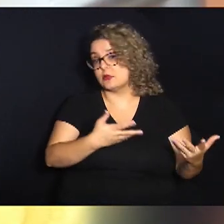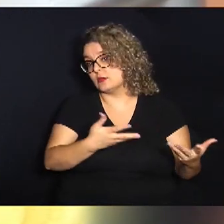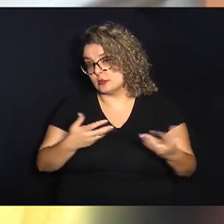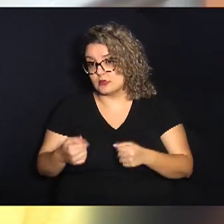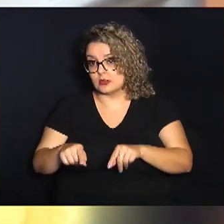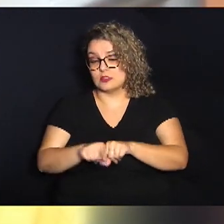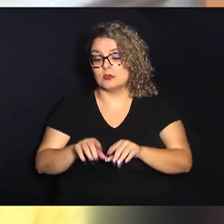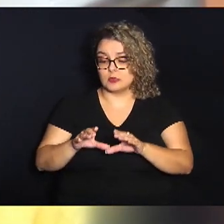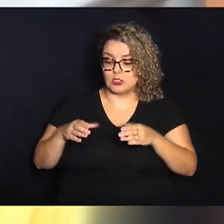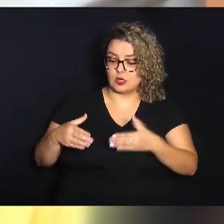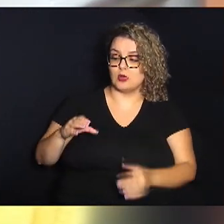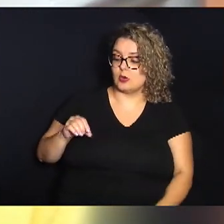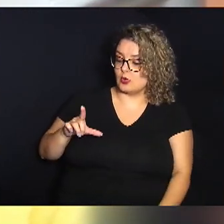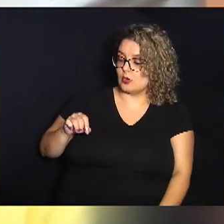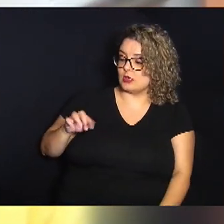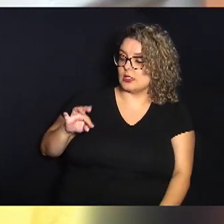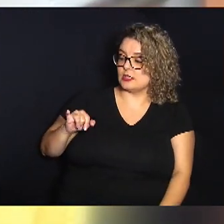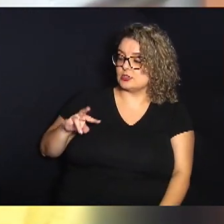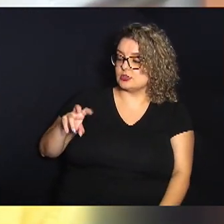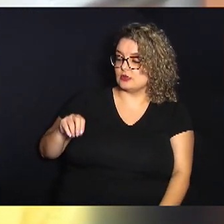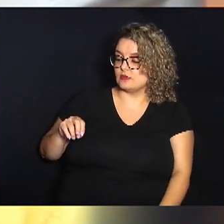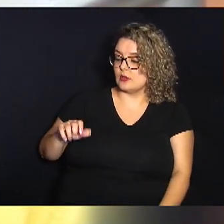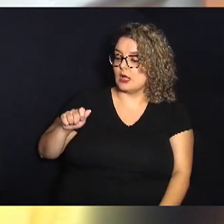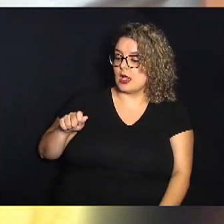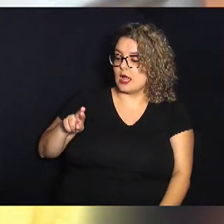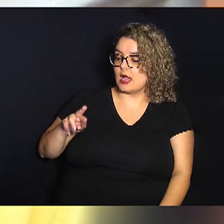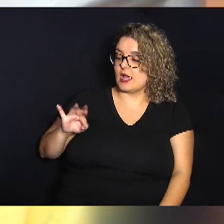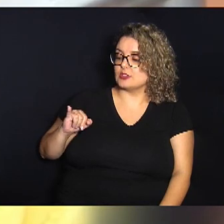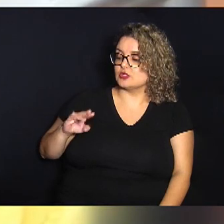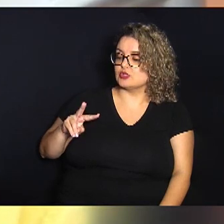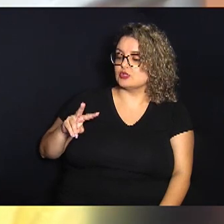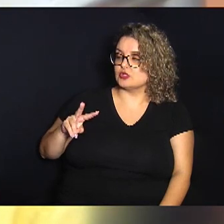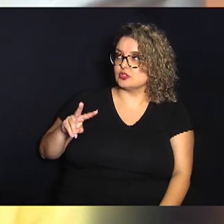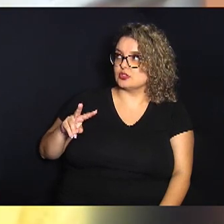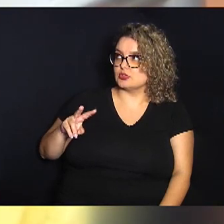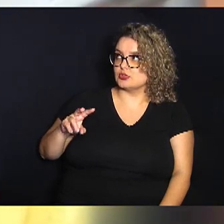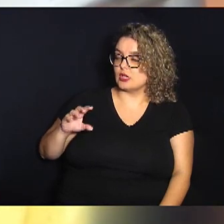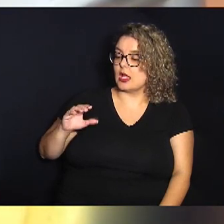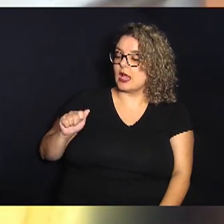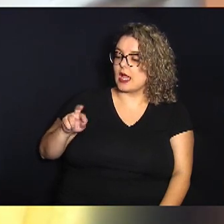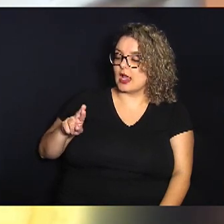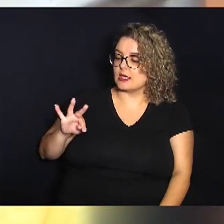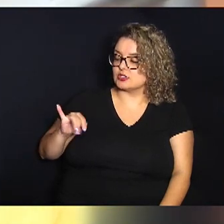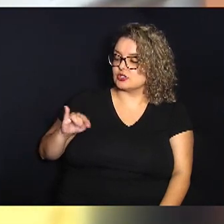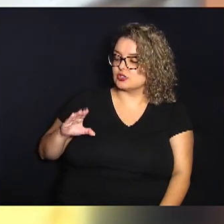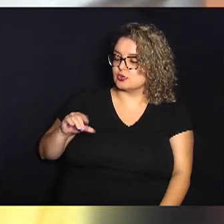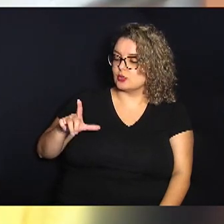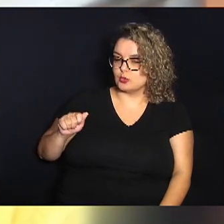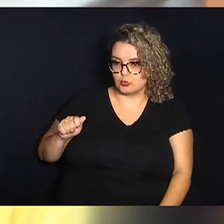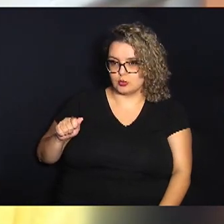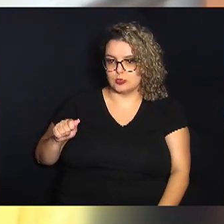o coletivo Articula Campinas, que é um agregado de vários grupos ambientais da cidade,